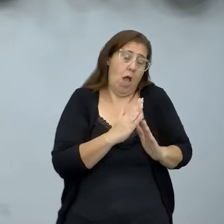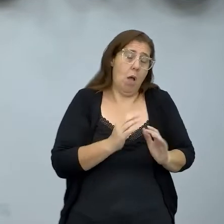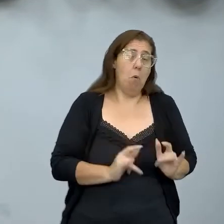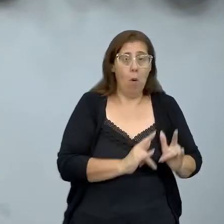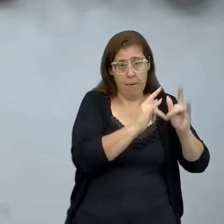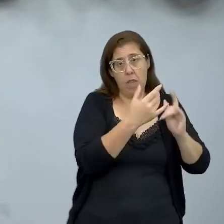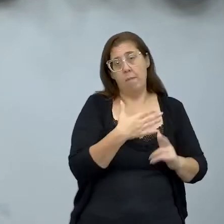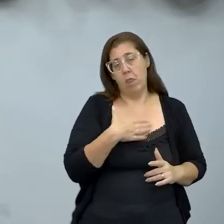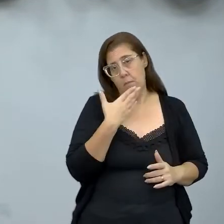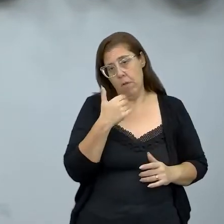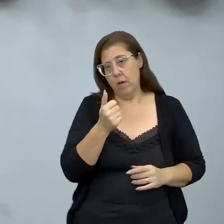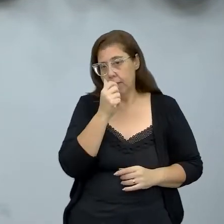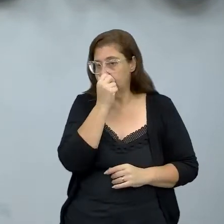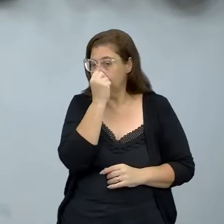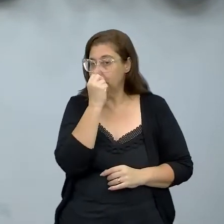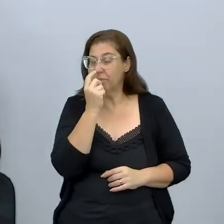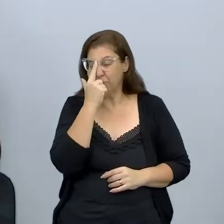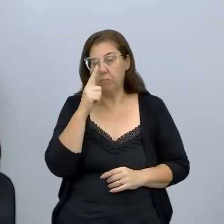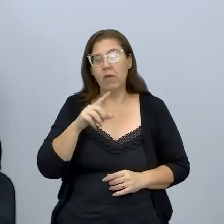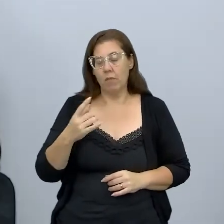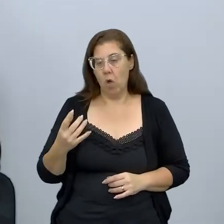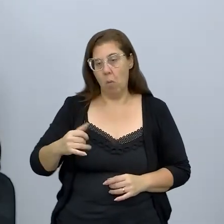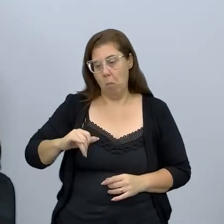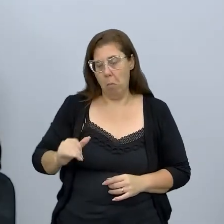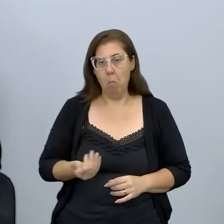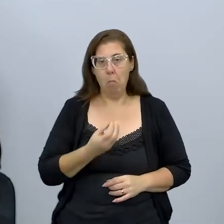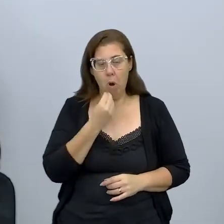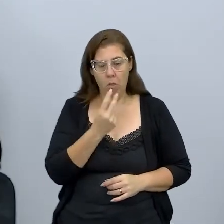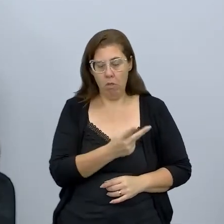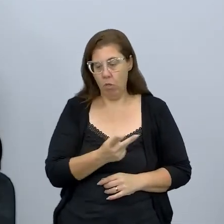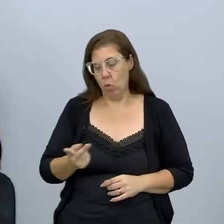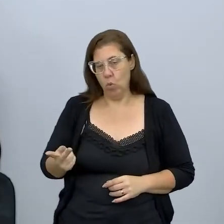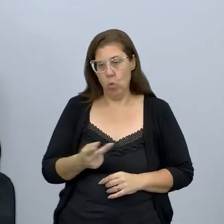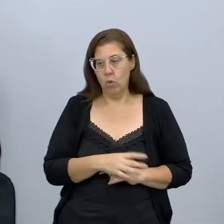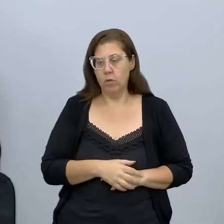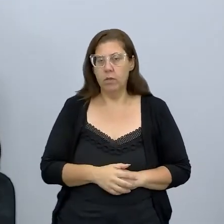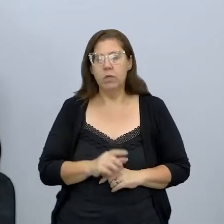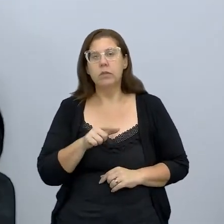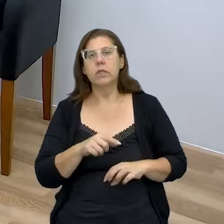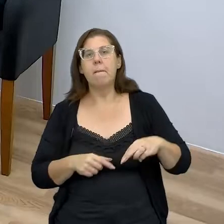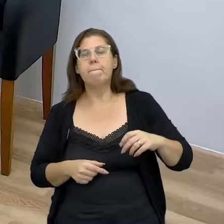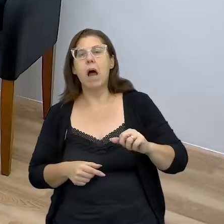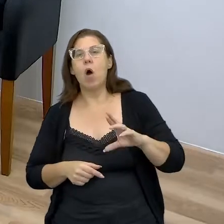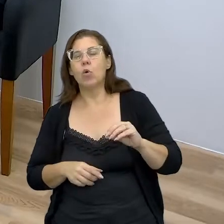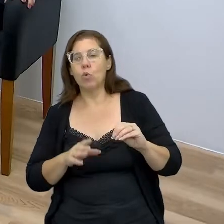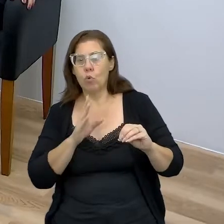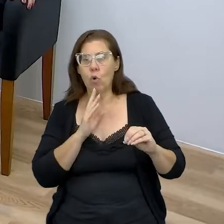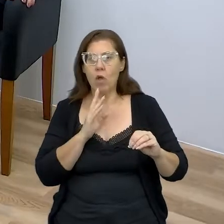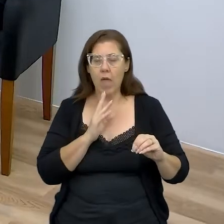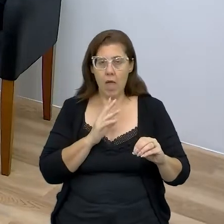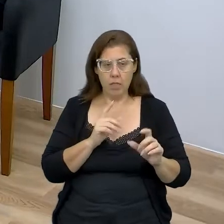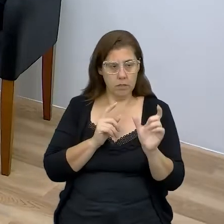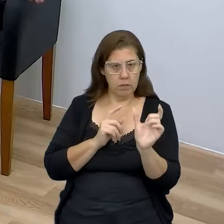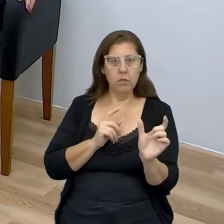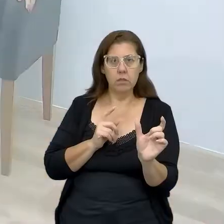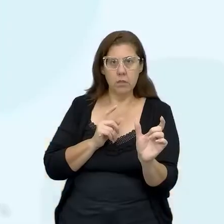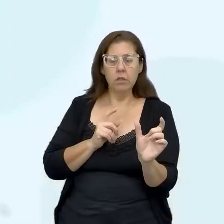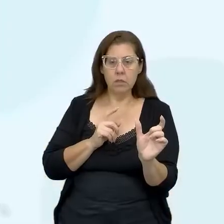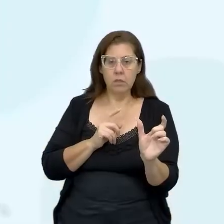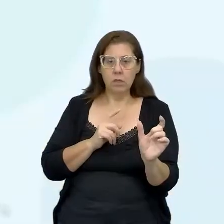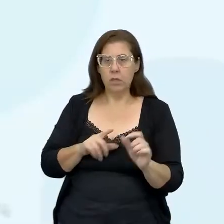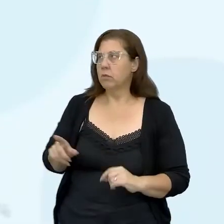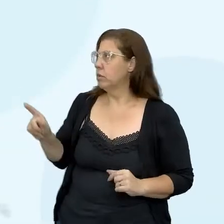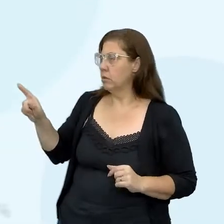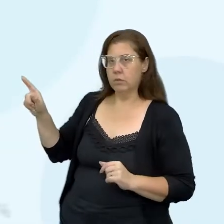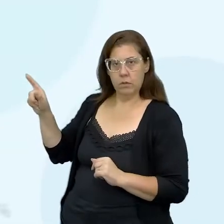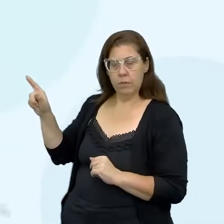diferença, na minha família, né? Você teve essas duas oportunidades, sim, de morar em dois lugares. Sim. E pra você, Mauro, você conhece essa etiqueta aí? Eu conheço a etiqueta.